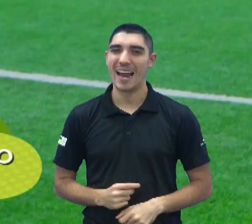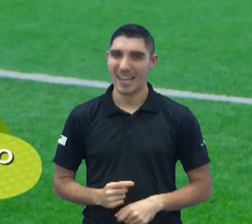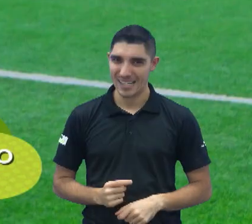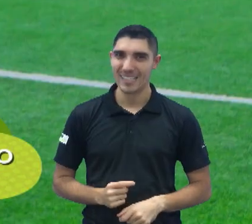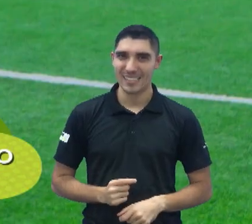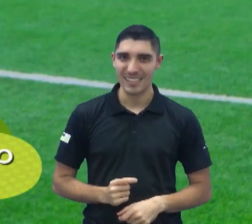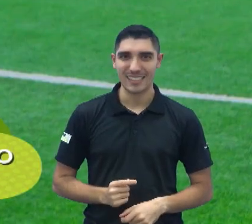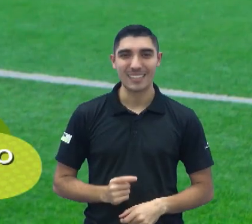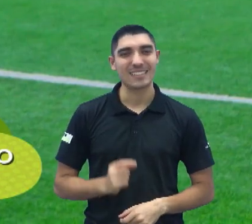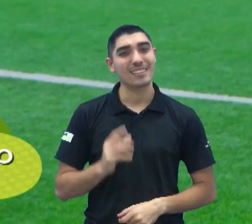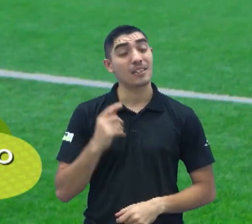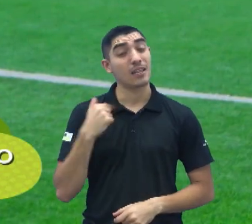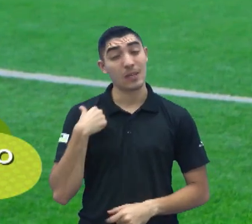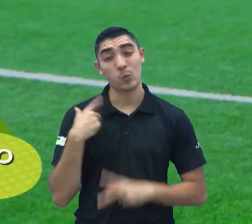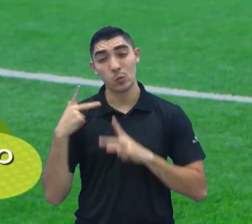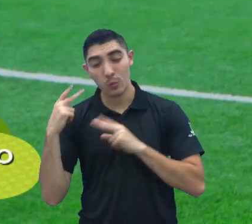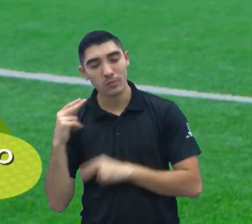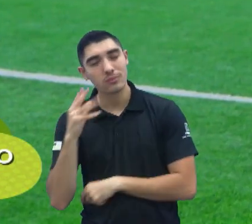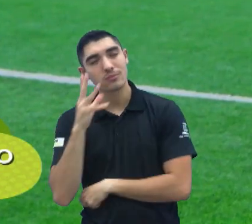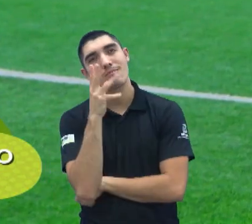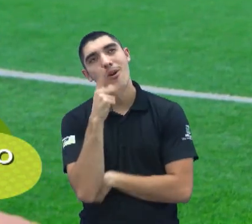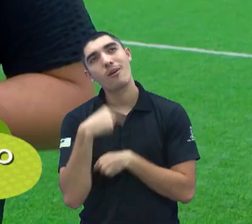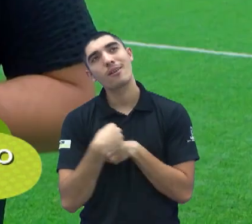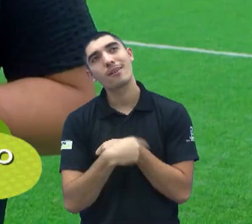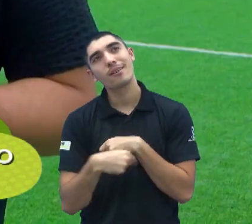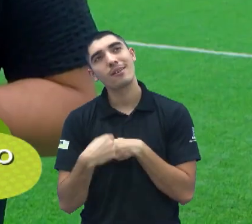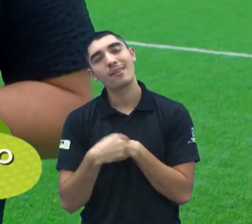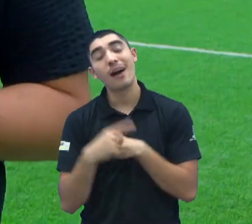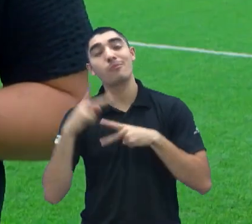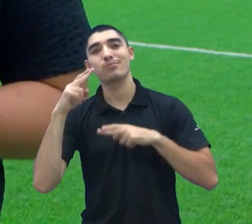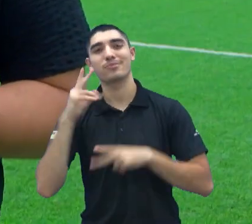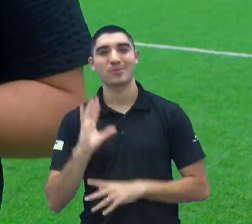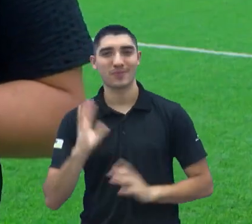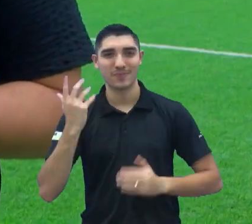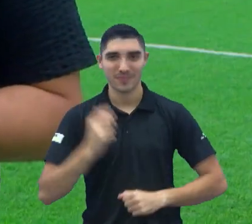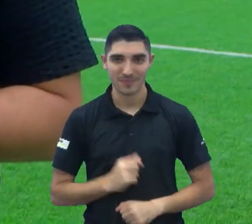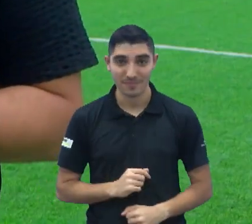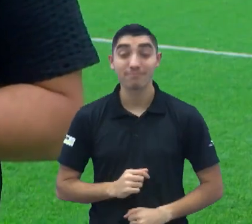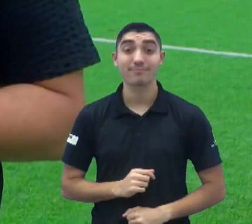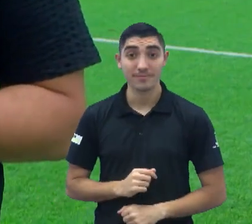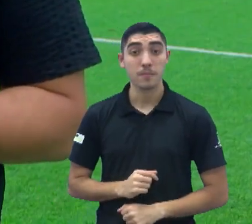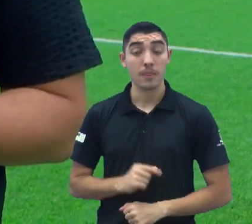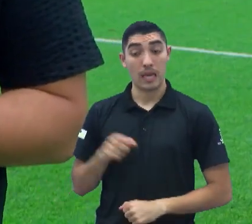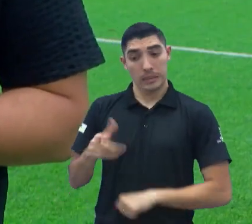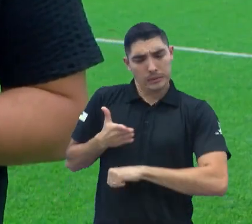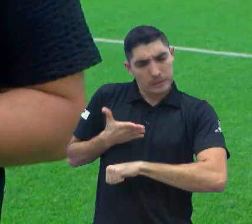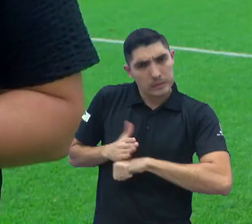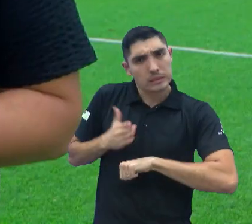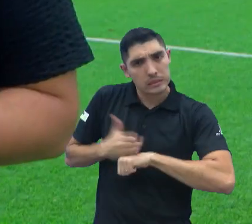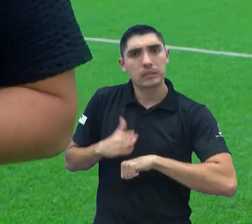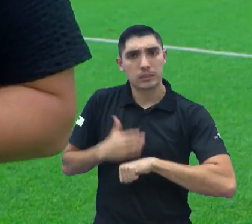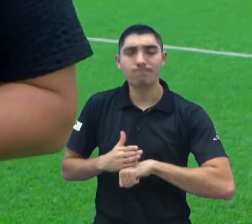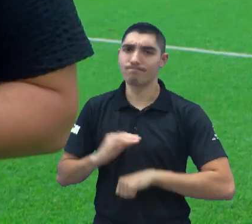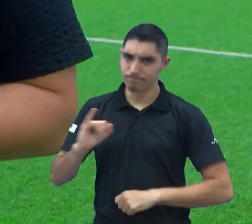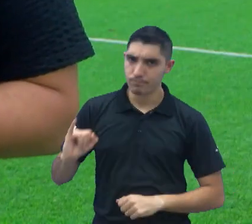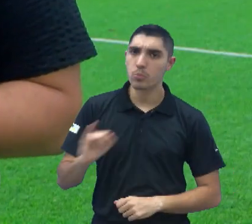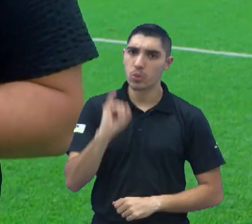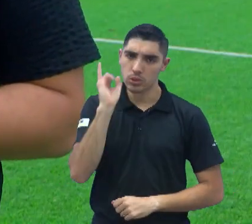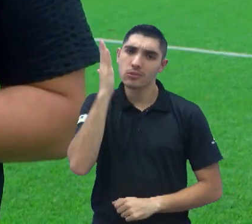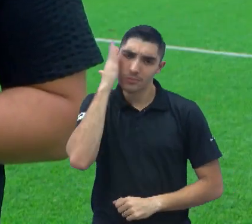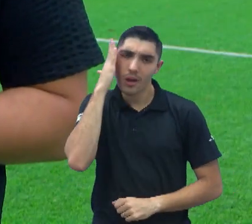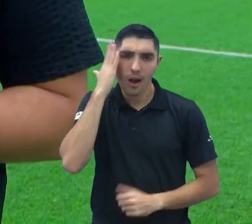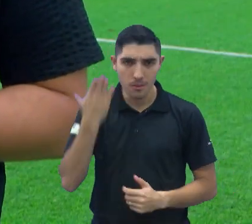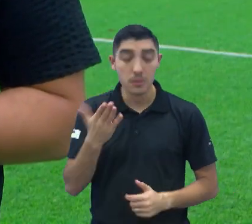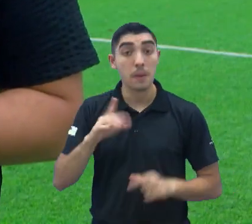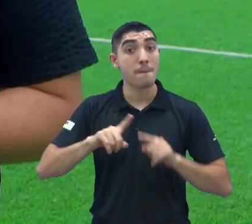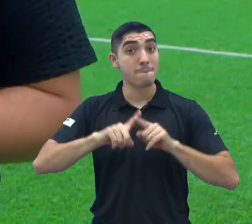Demora pra caraca pra dormir, né? Mas uma hora vai. É claro que o treinamento dentro de campo é muito importante, mas a